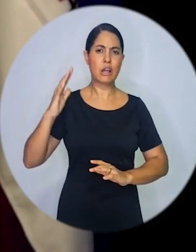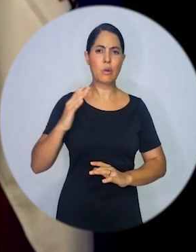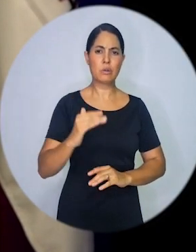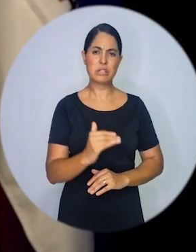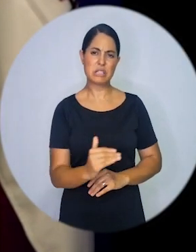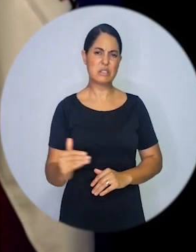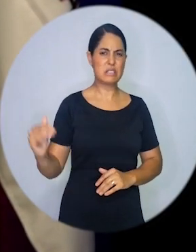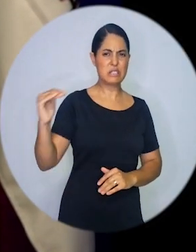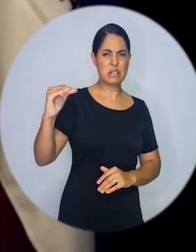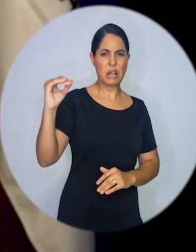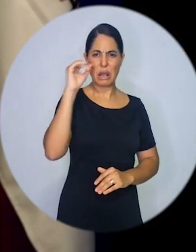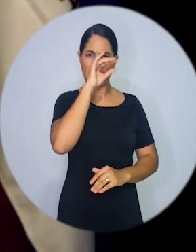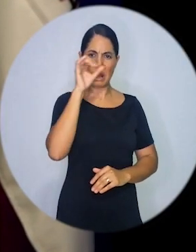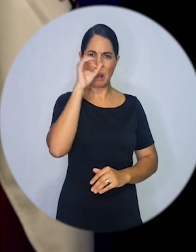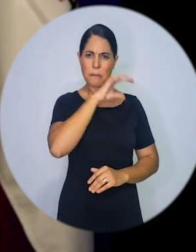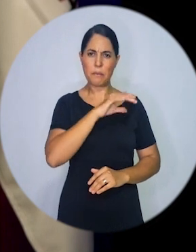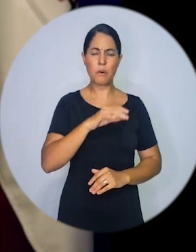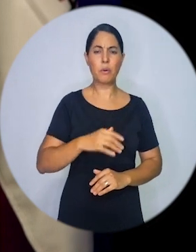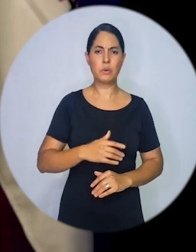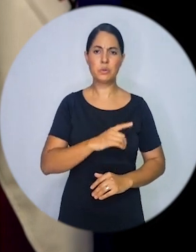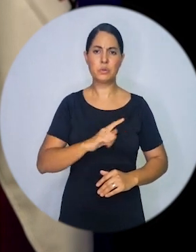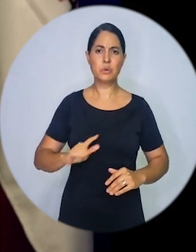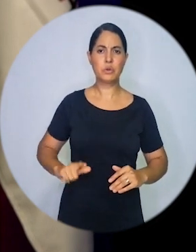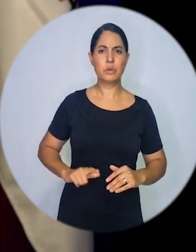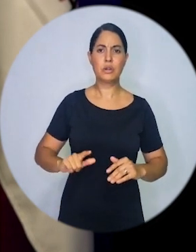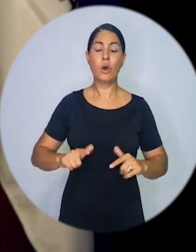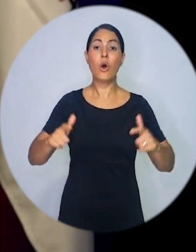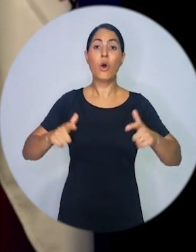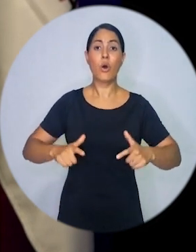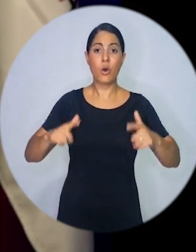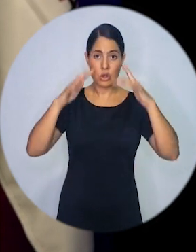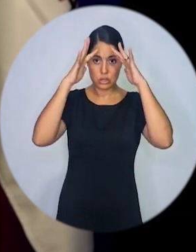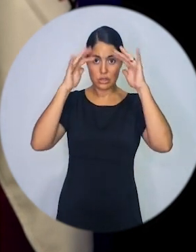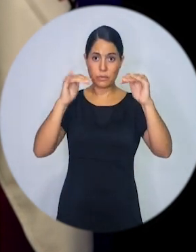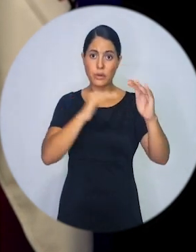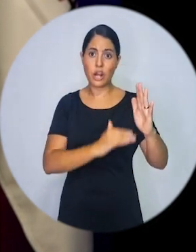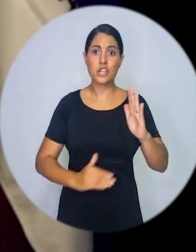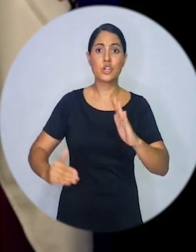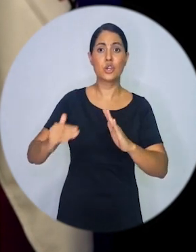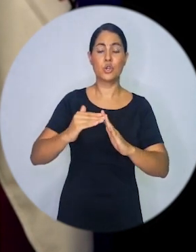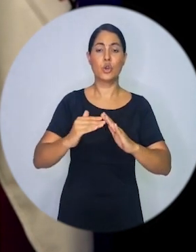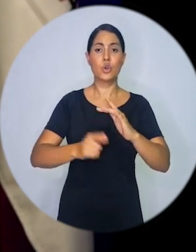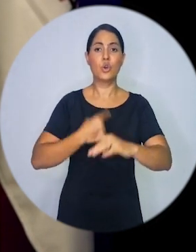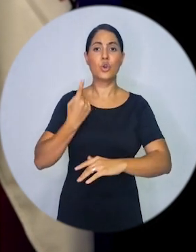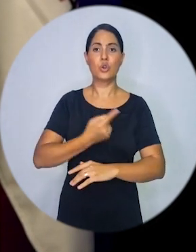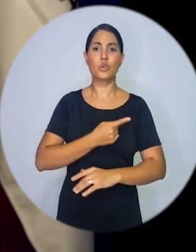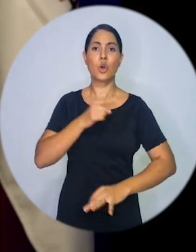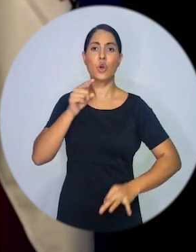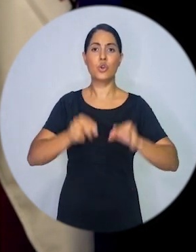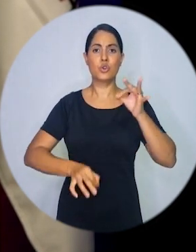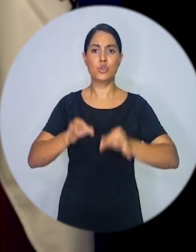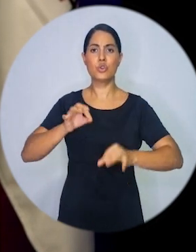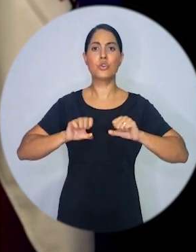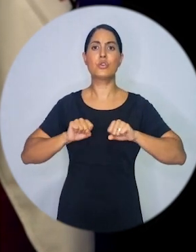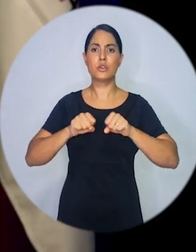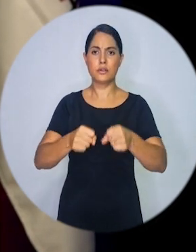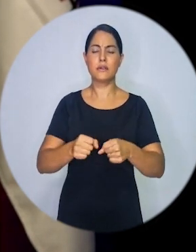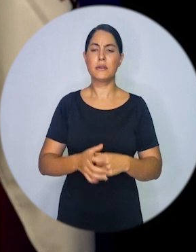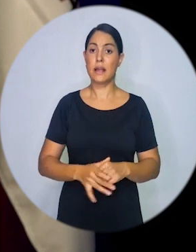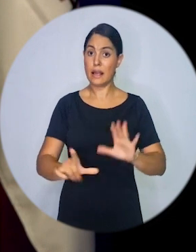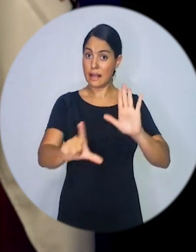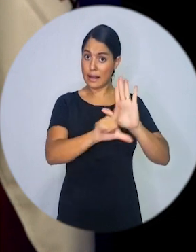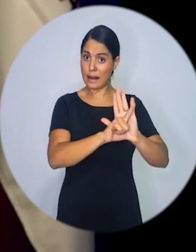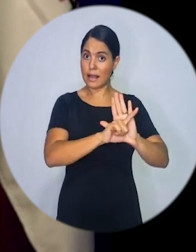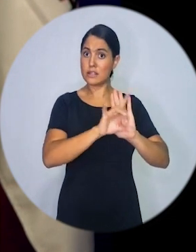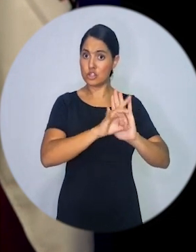os cidadãos e cidadãs perante todos os tribunais. Defendemos uma justiça onde as leis não sejam